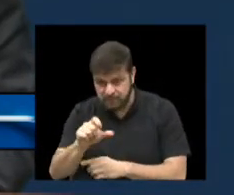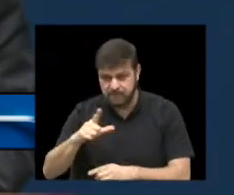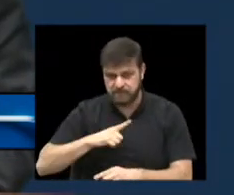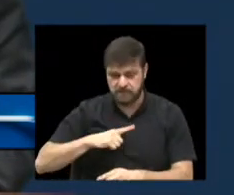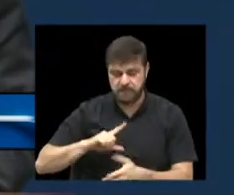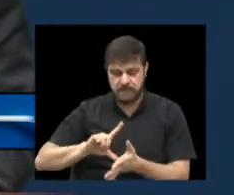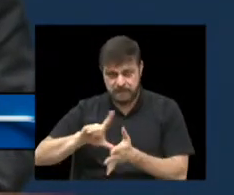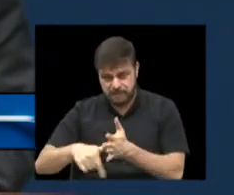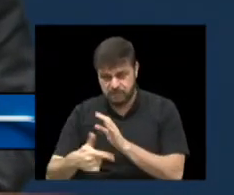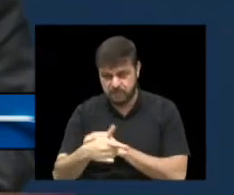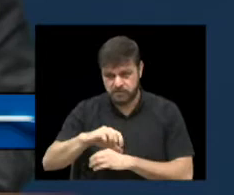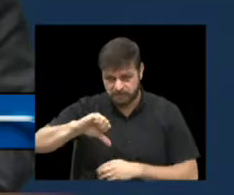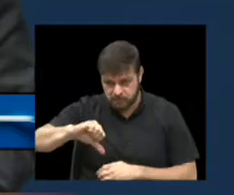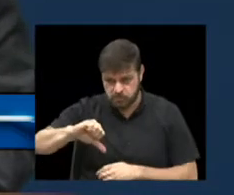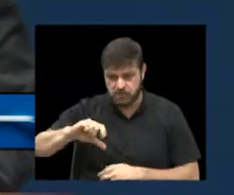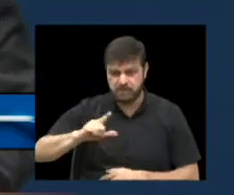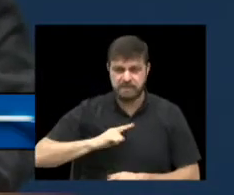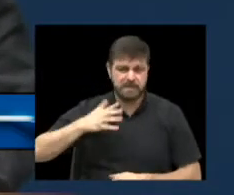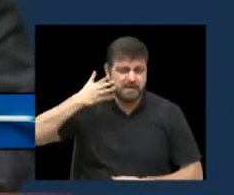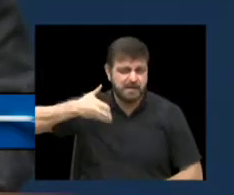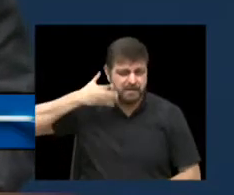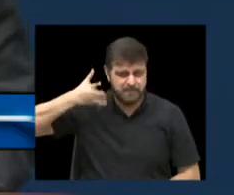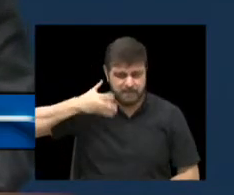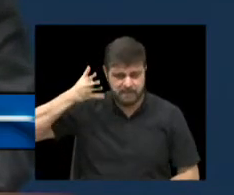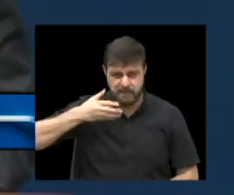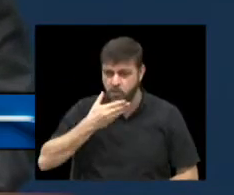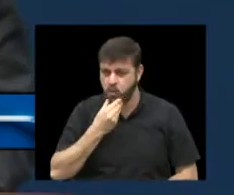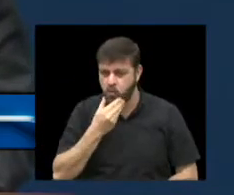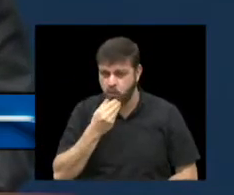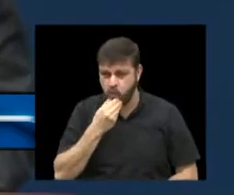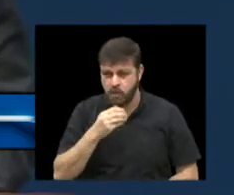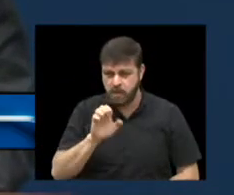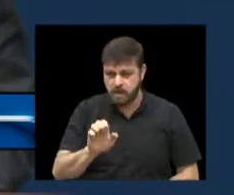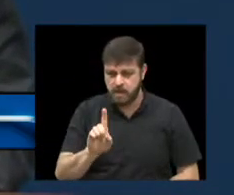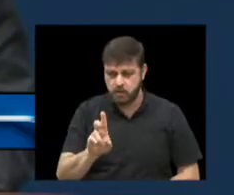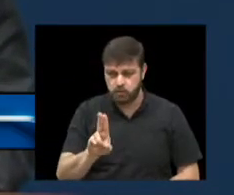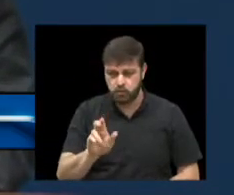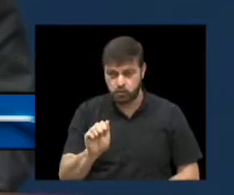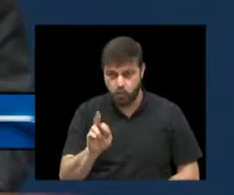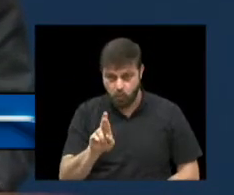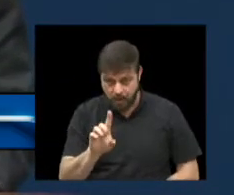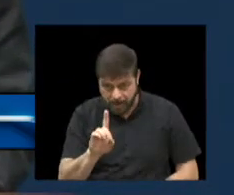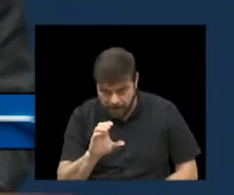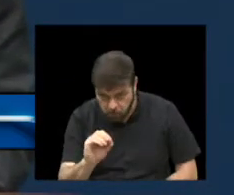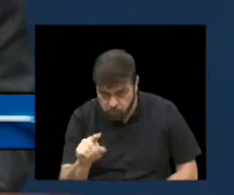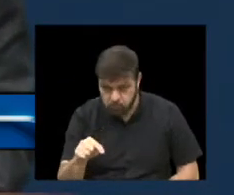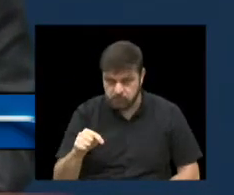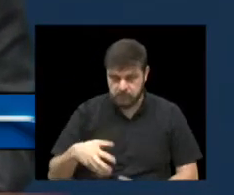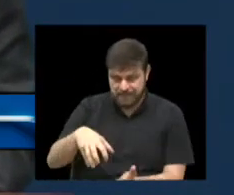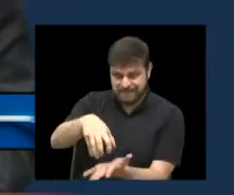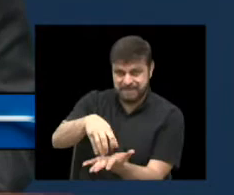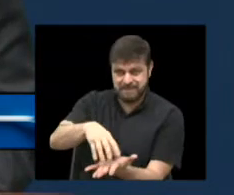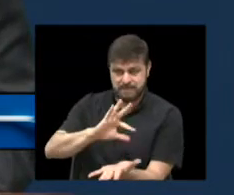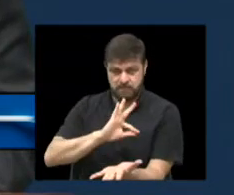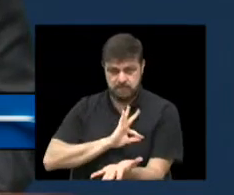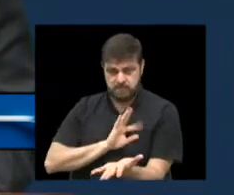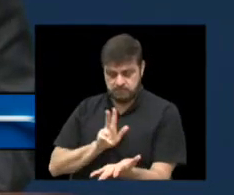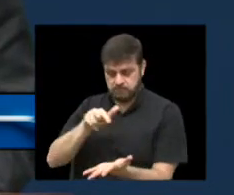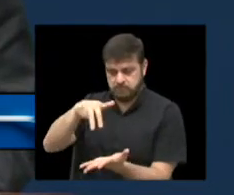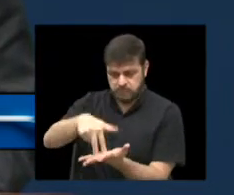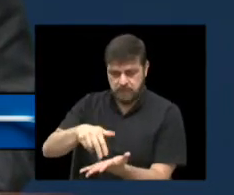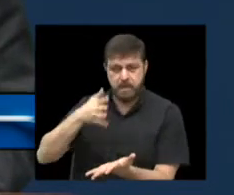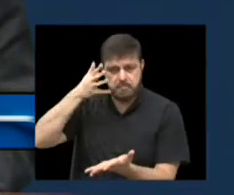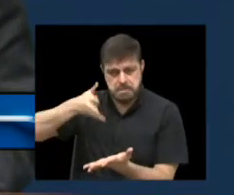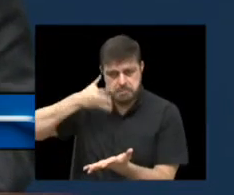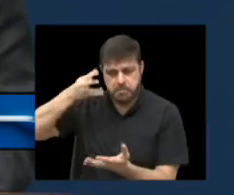dia 29, teremos a palestra com Eduardo Bolsonaro, na base da Guarda Municipal. Falaremos de segurança pública e